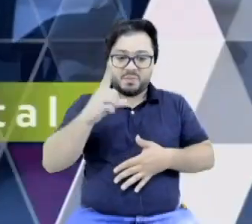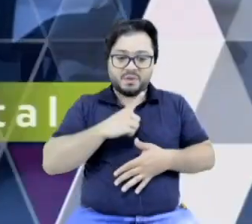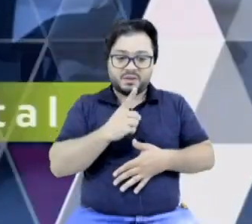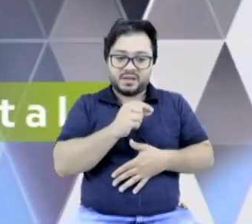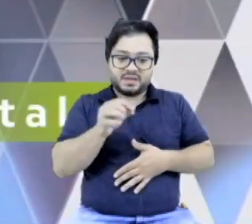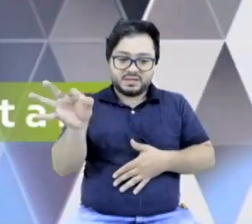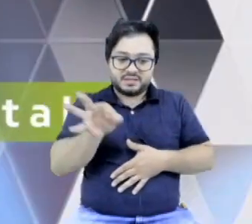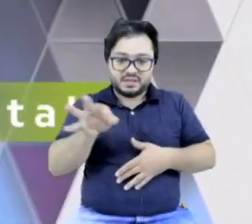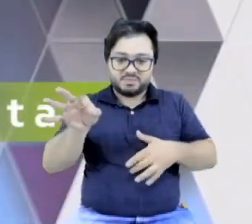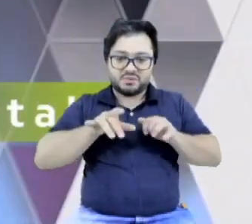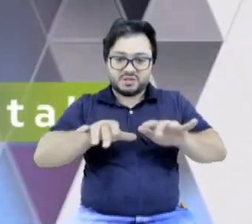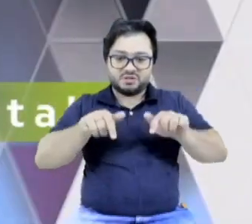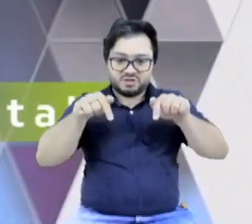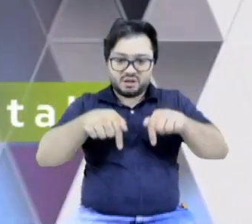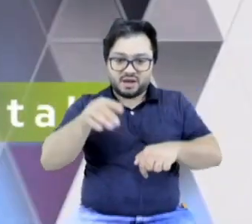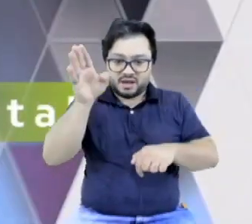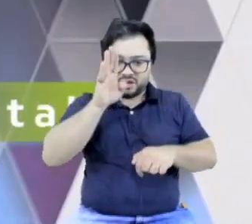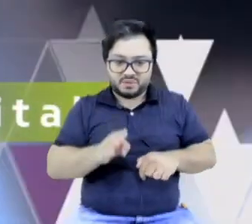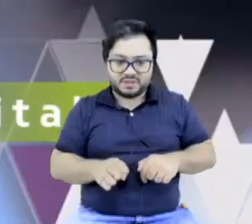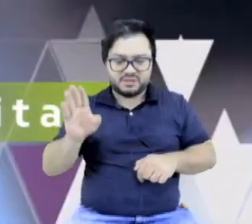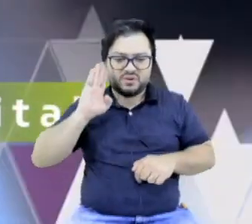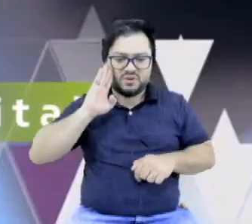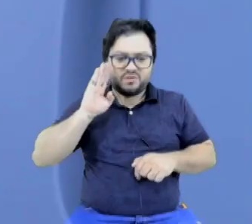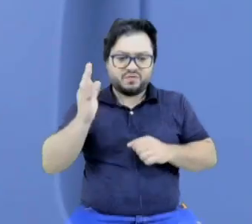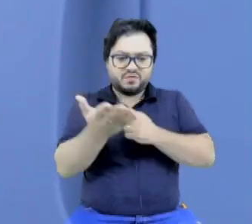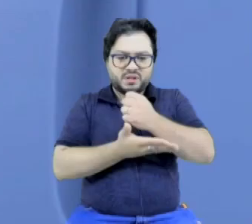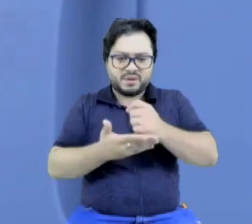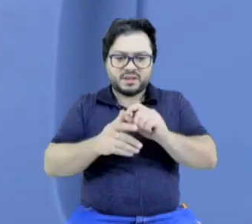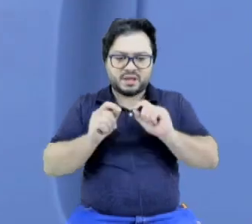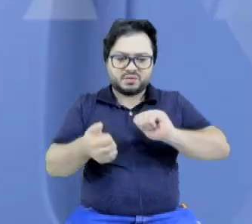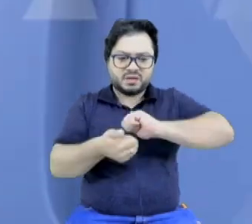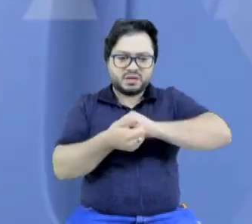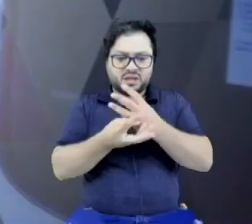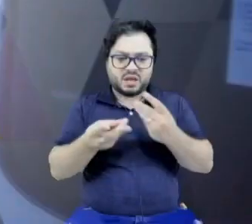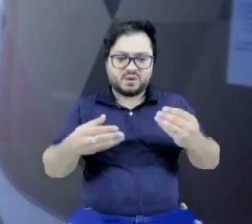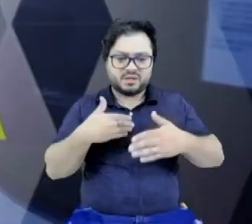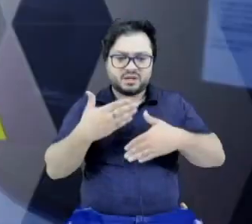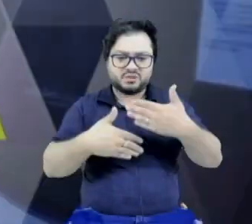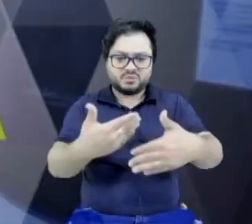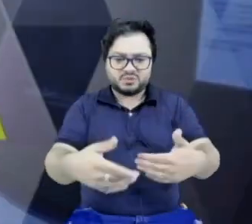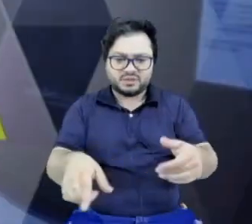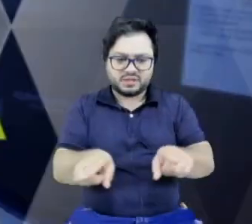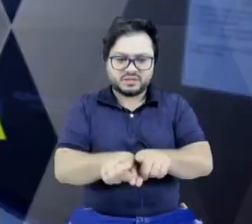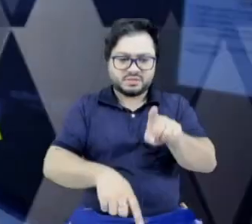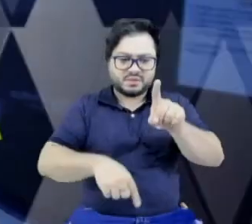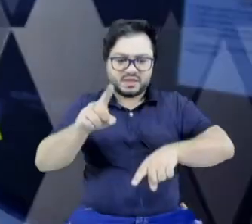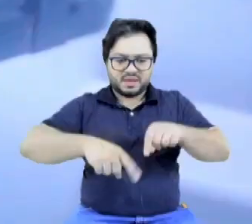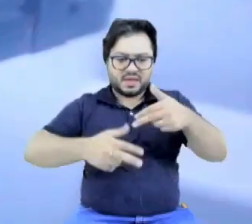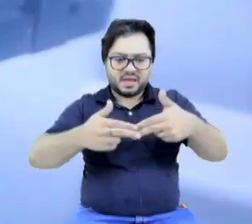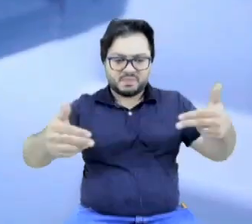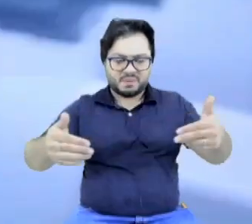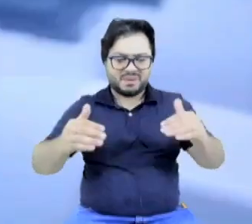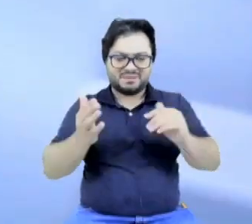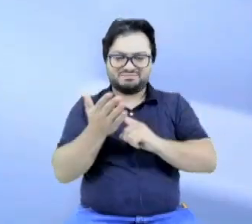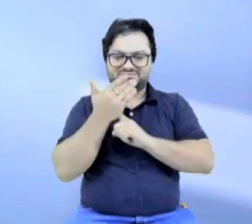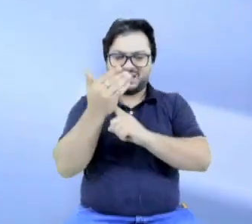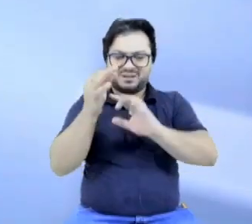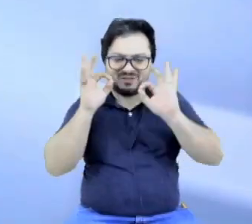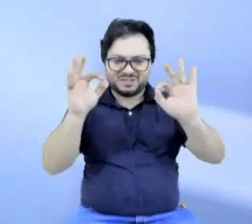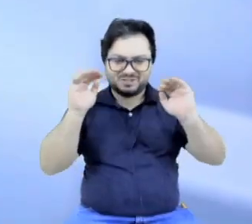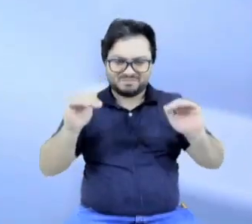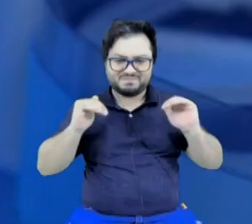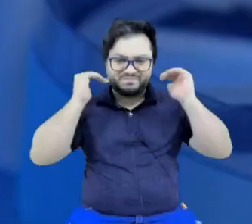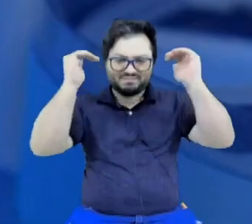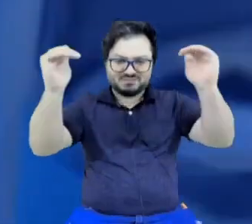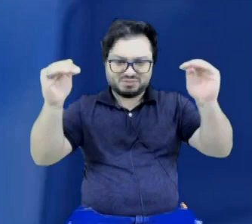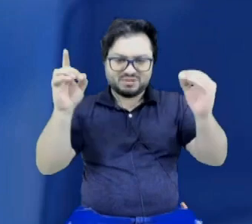100% digital no Brasil, fundamentado na qualidade dos processos e equipamentos de última geração, para